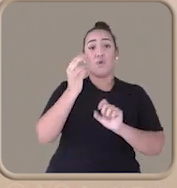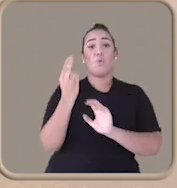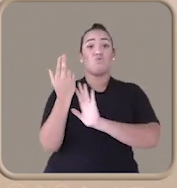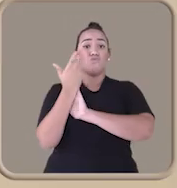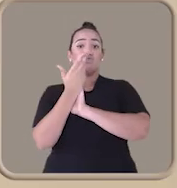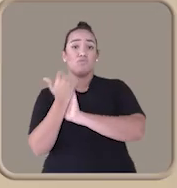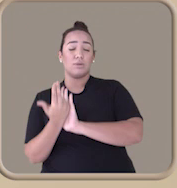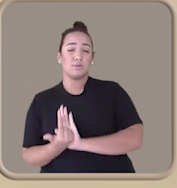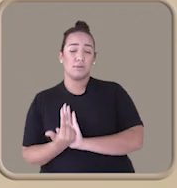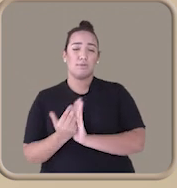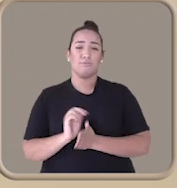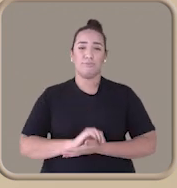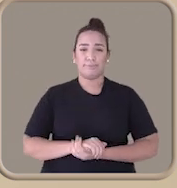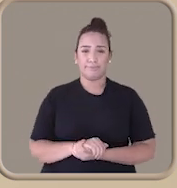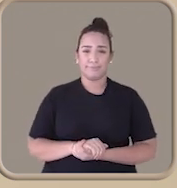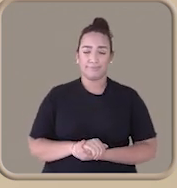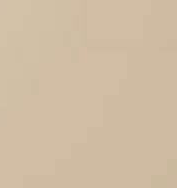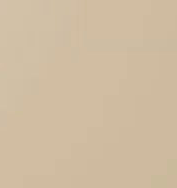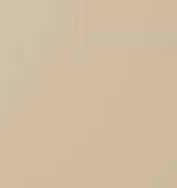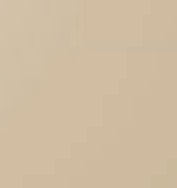desenho?